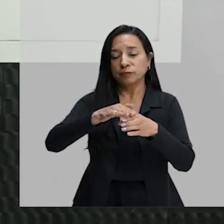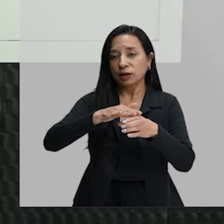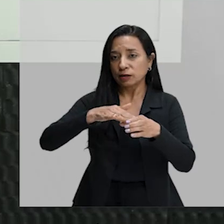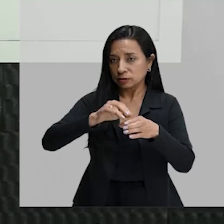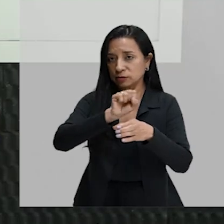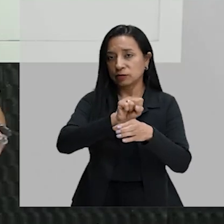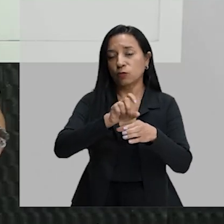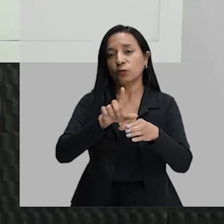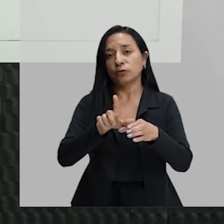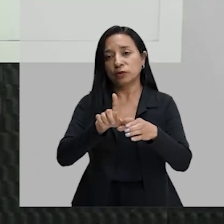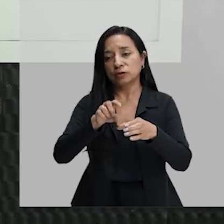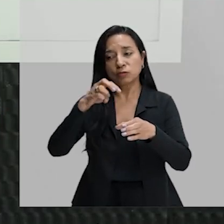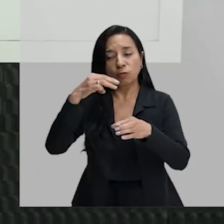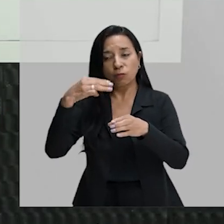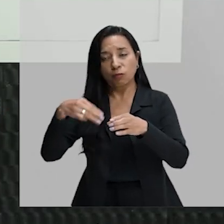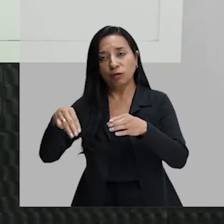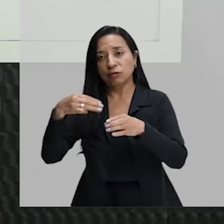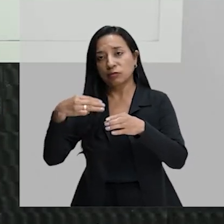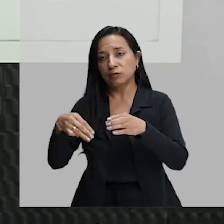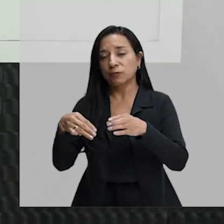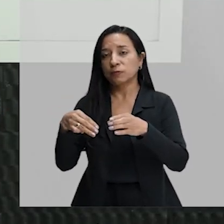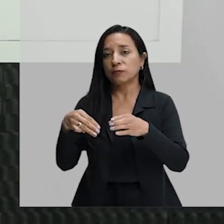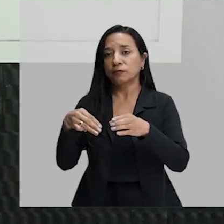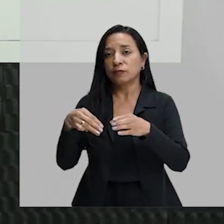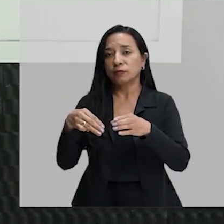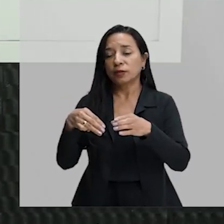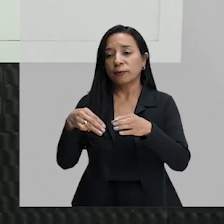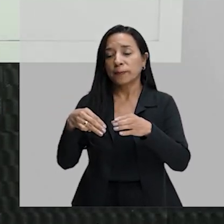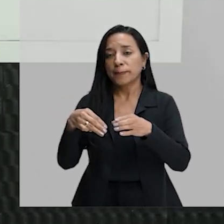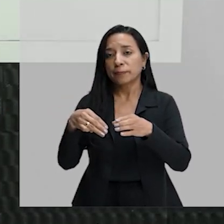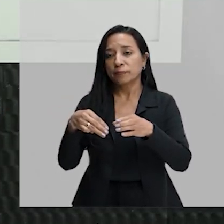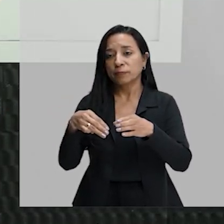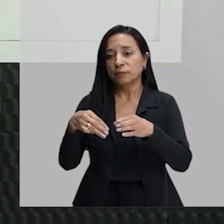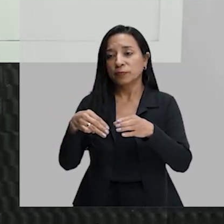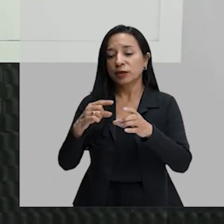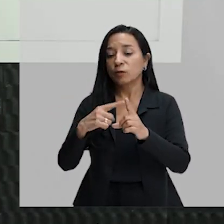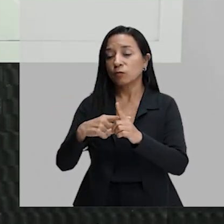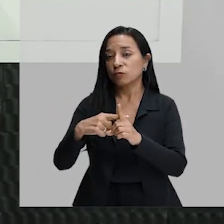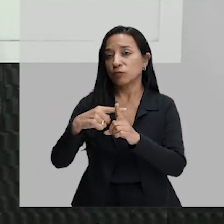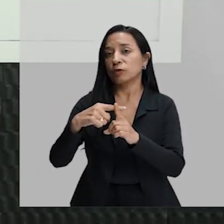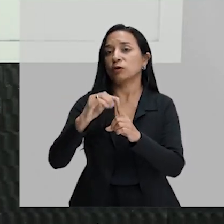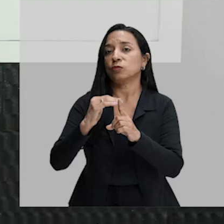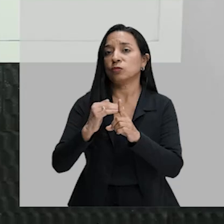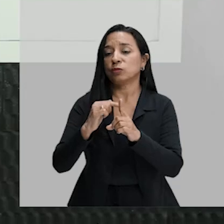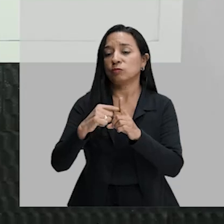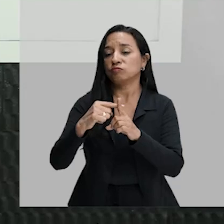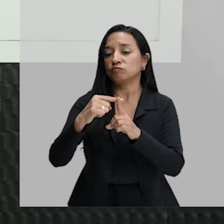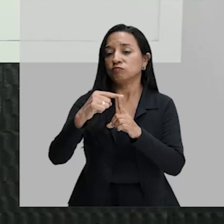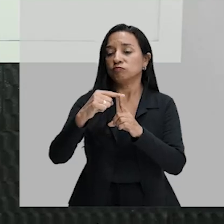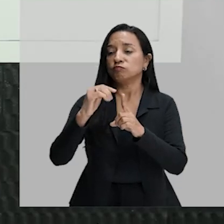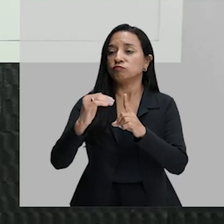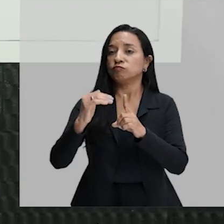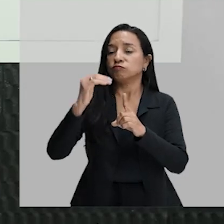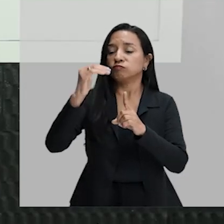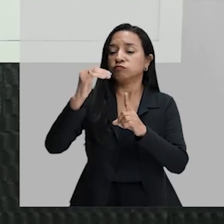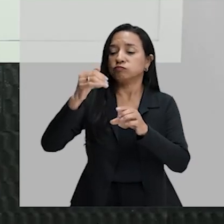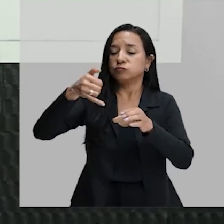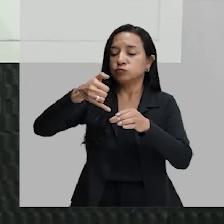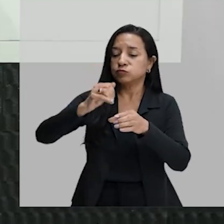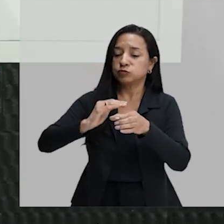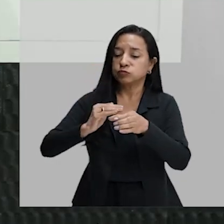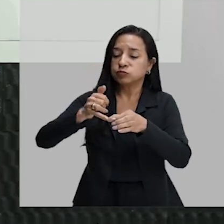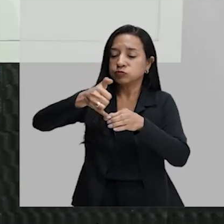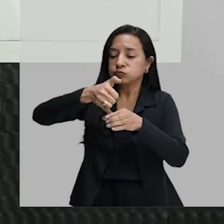em São Luís, né, aqui no Maranhão, que é uma temperatura elevada, e ele é abastecido até a borda,